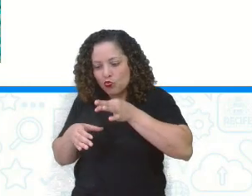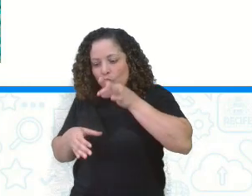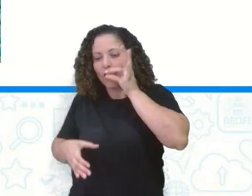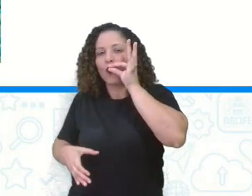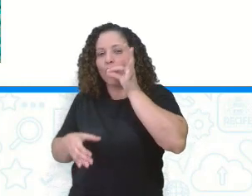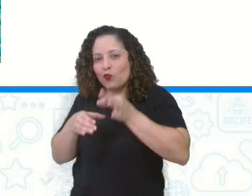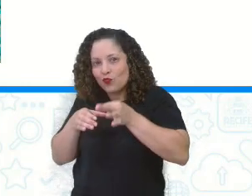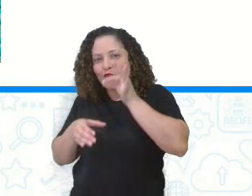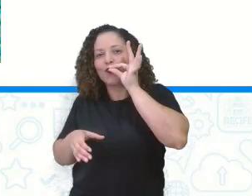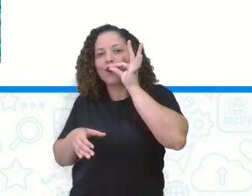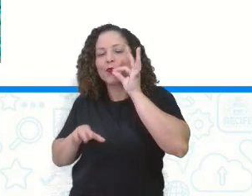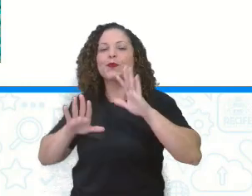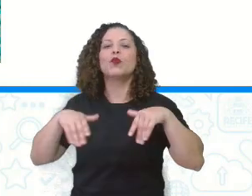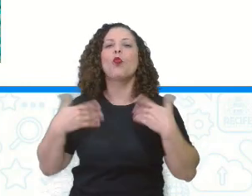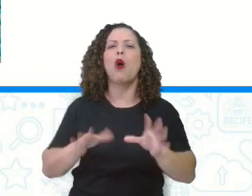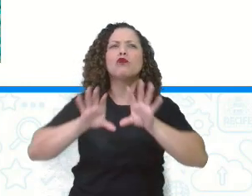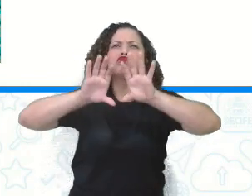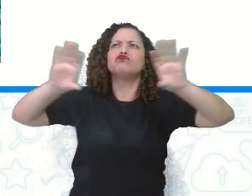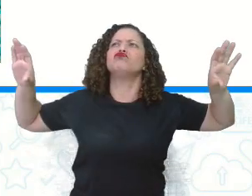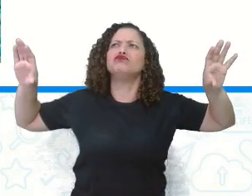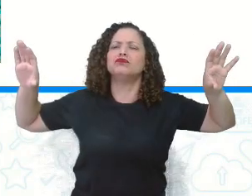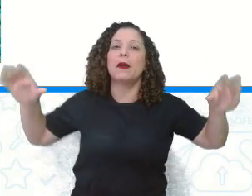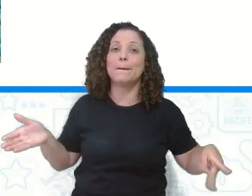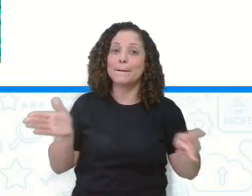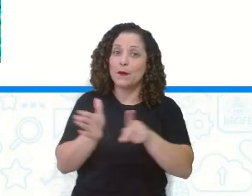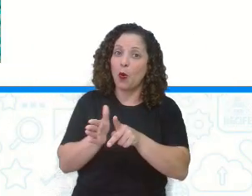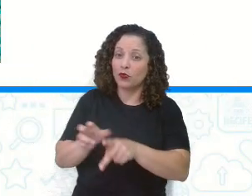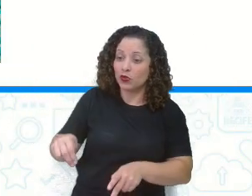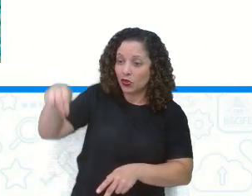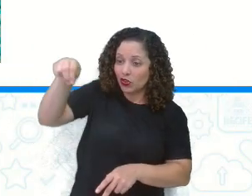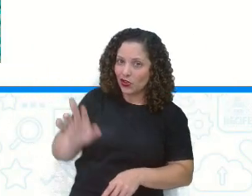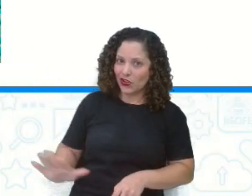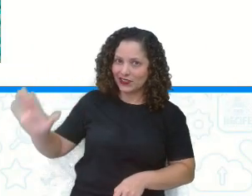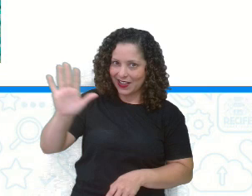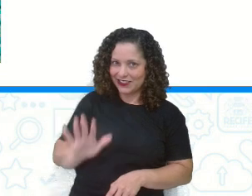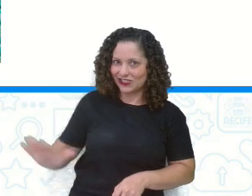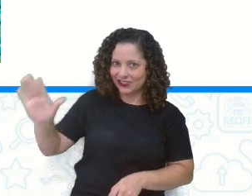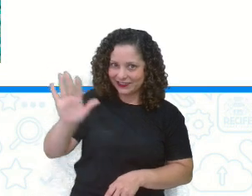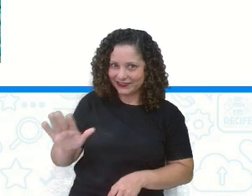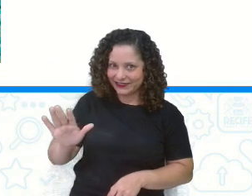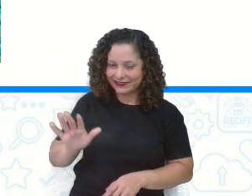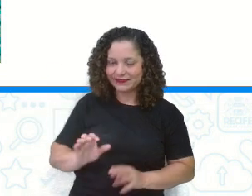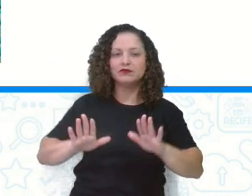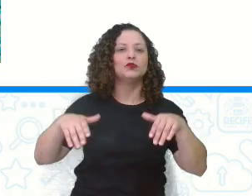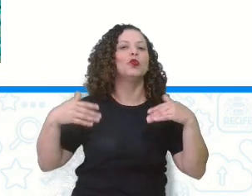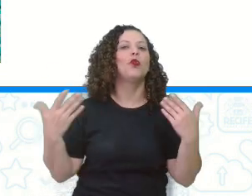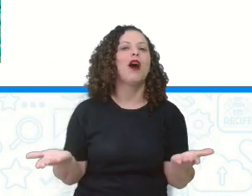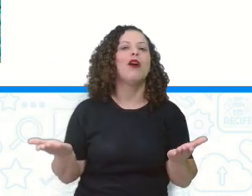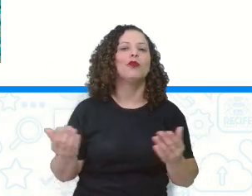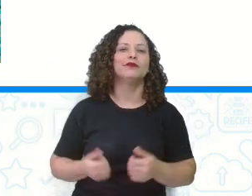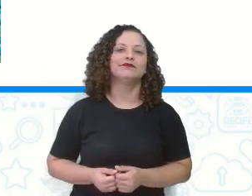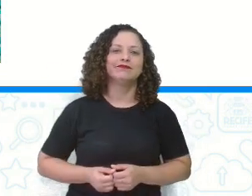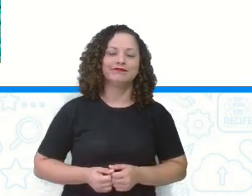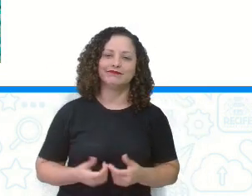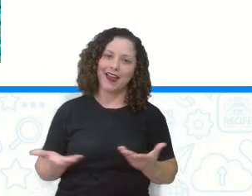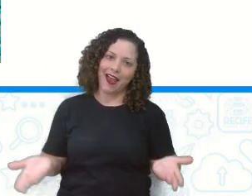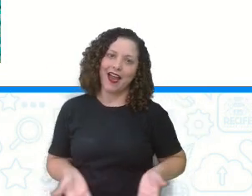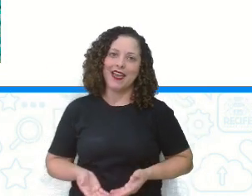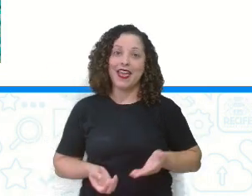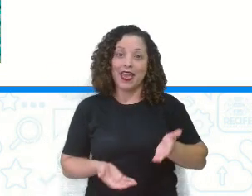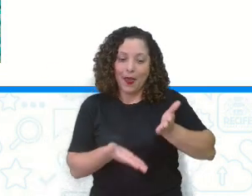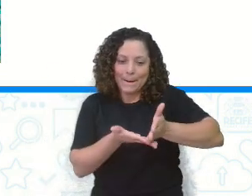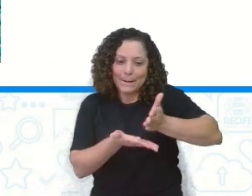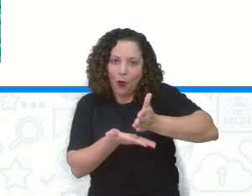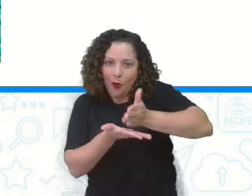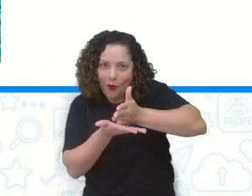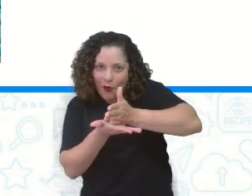professora Verônica? Bolo de rolo ou chimarrão na cultura nordestina? Na cultura nordestina, nosso patrimônio, bolo de rolo,